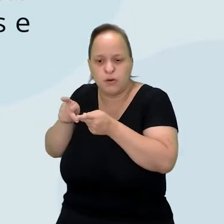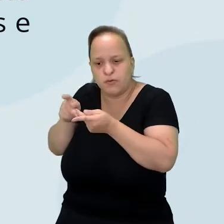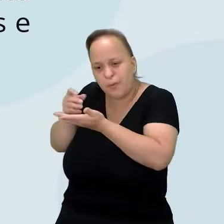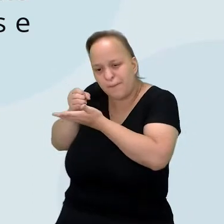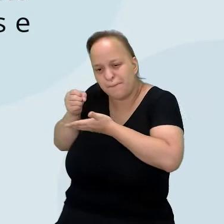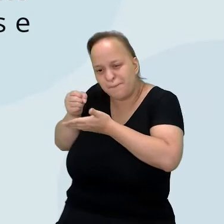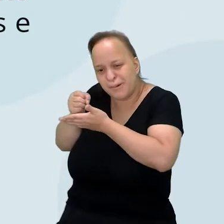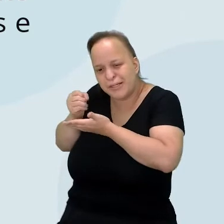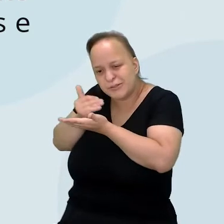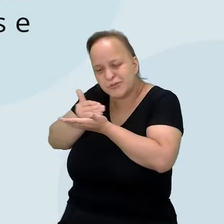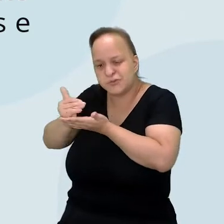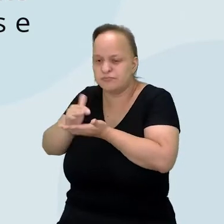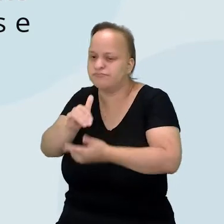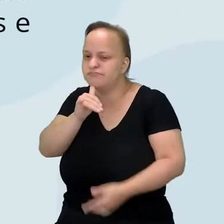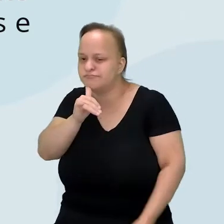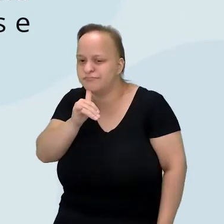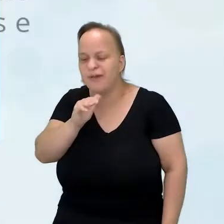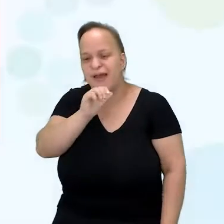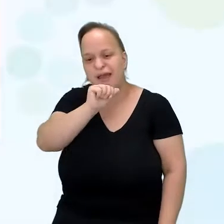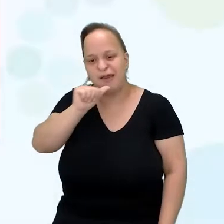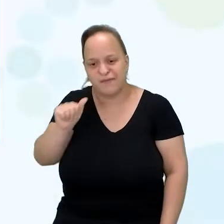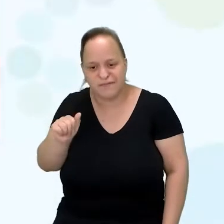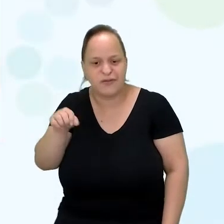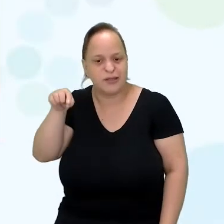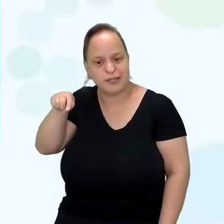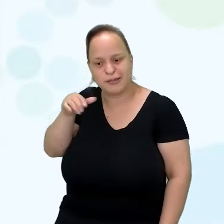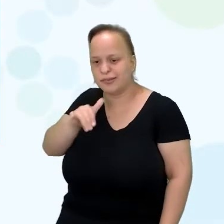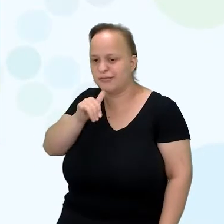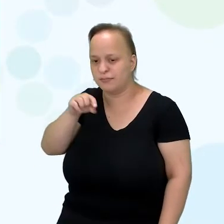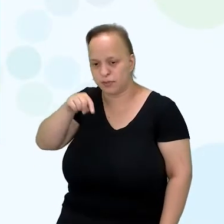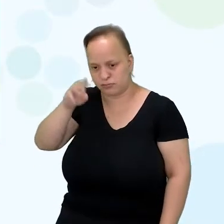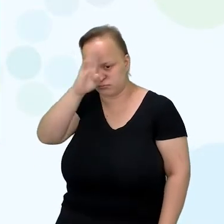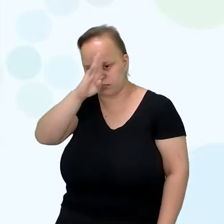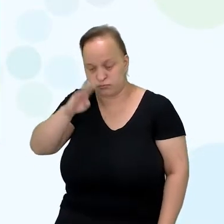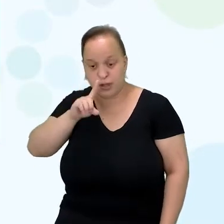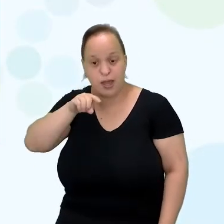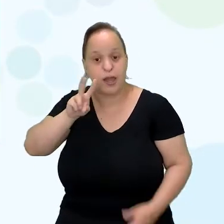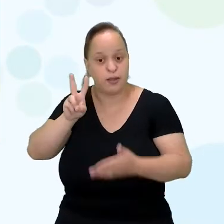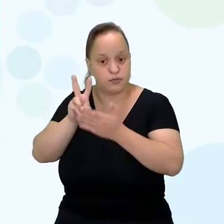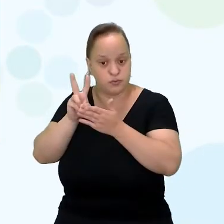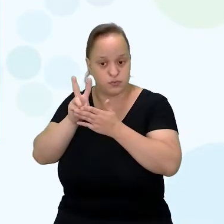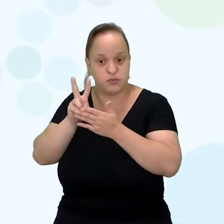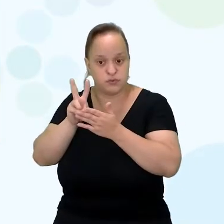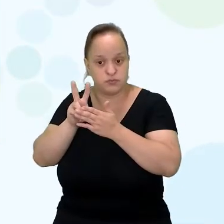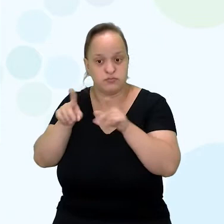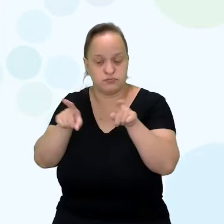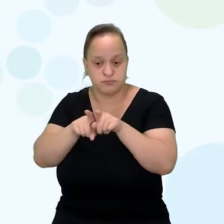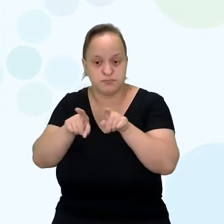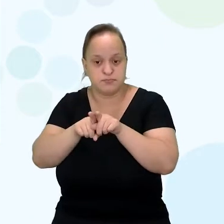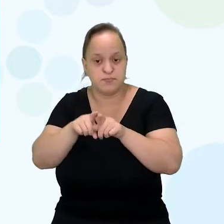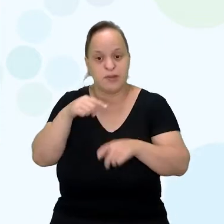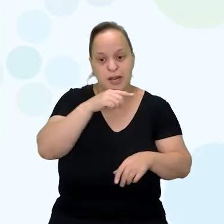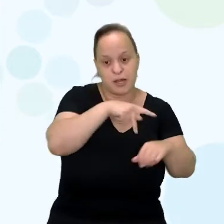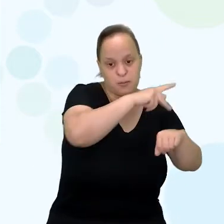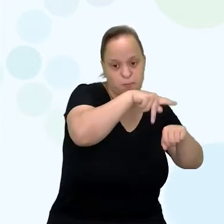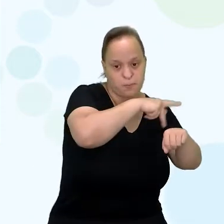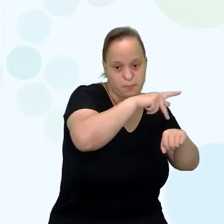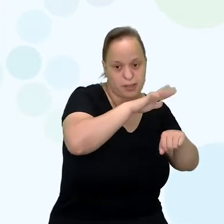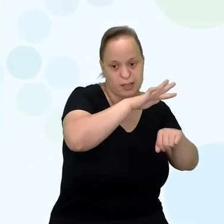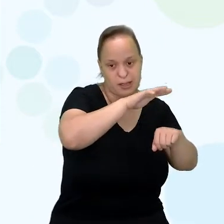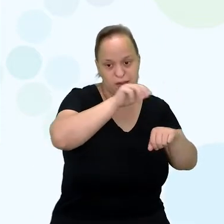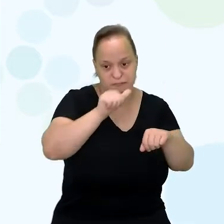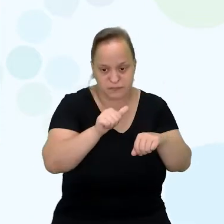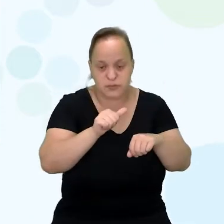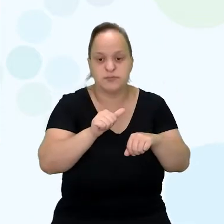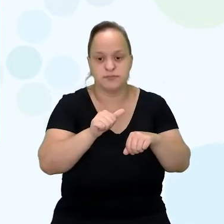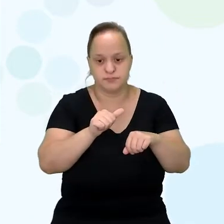eu falo povos originários, estou falando dos índios aqui no nosso próprio país, claro. E eu estou falando dos africanos que foram trazidos para